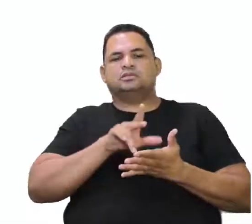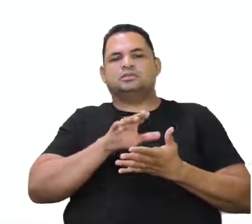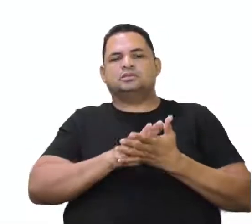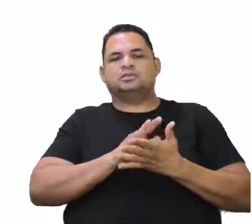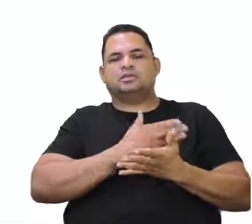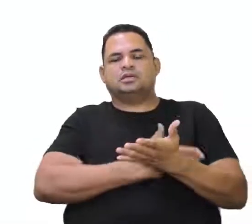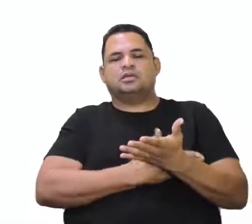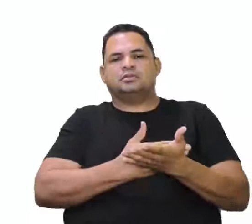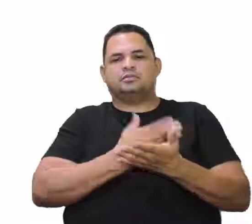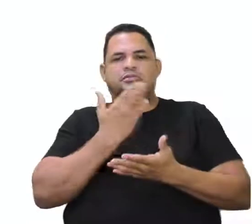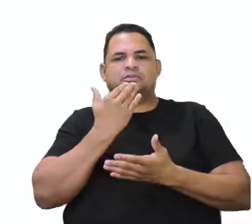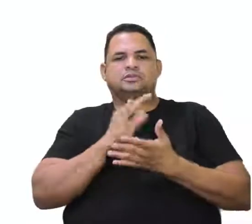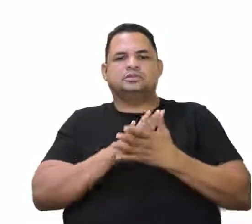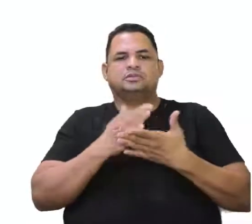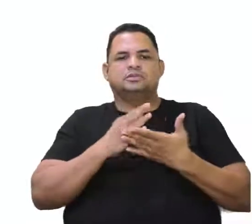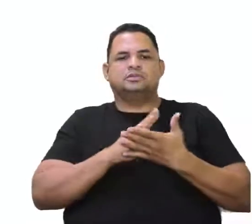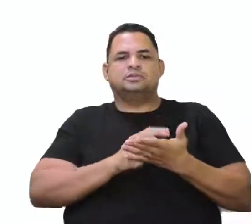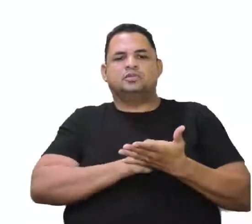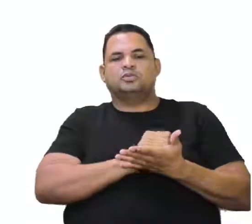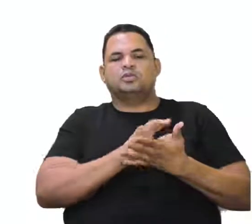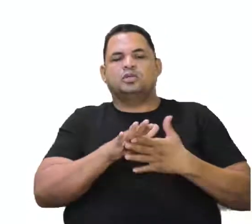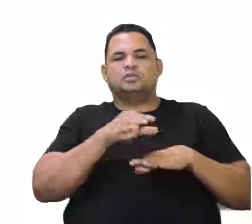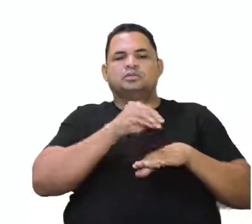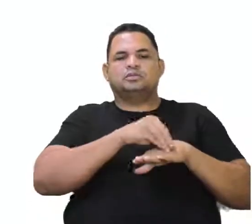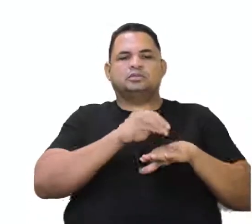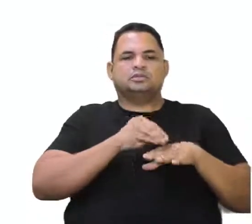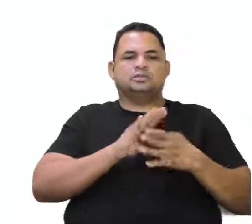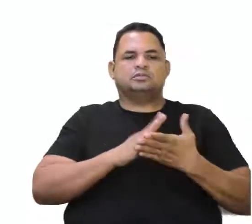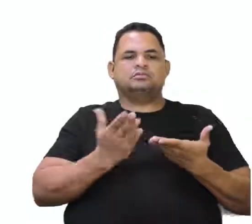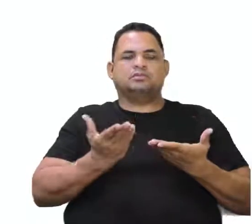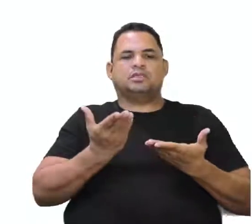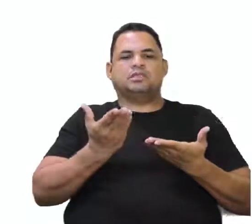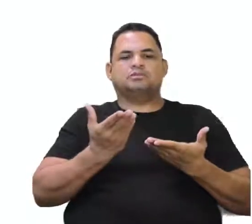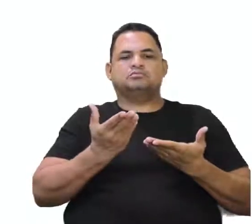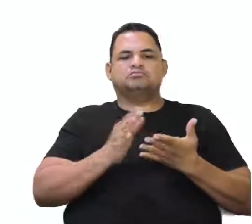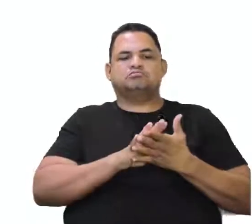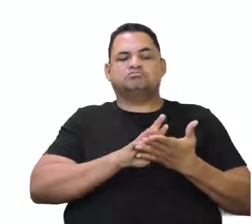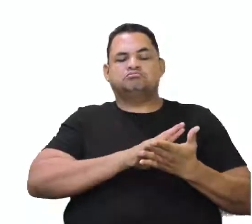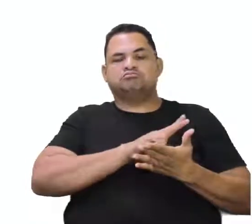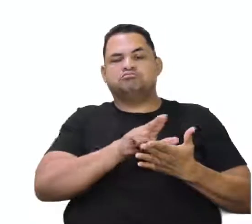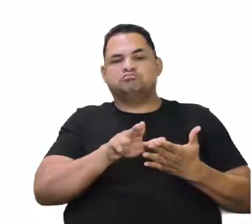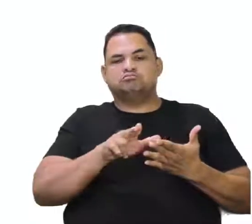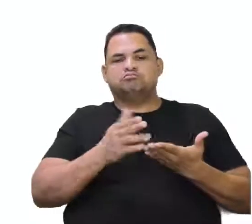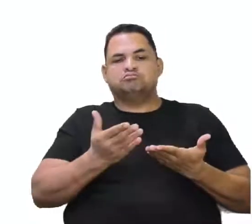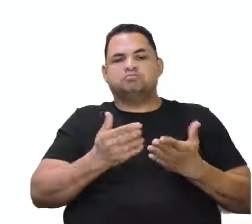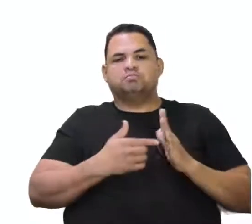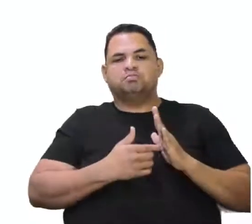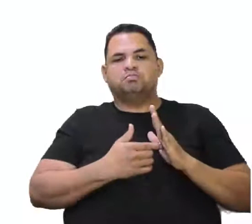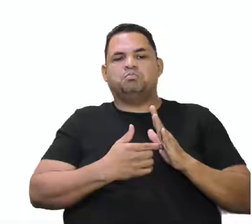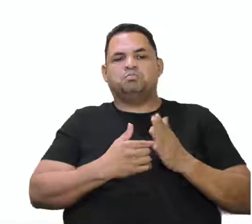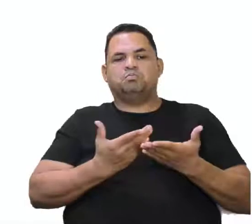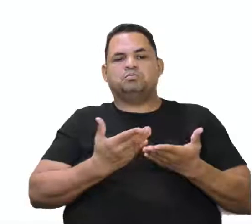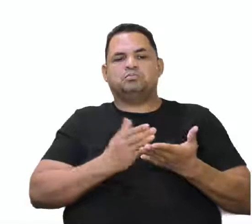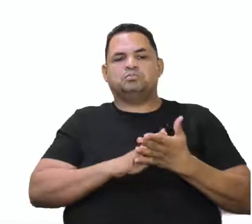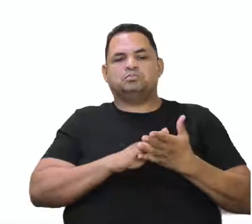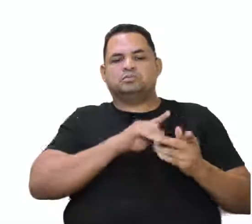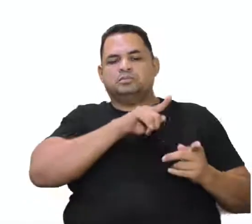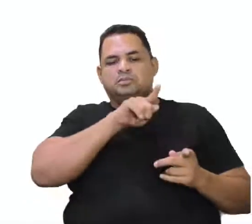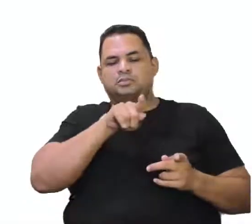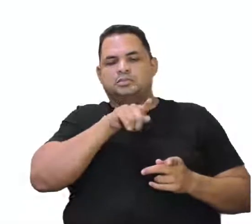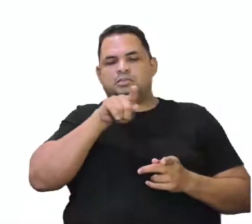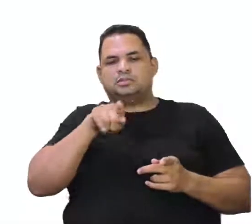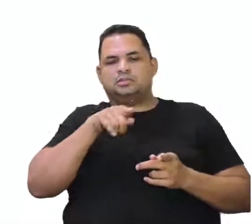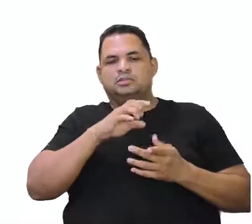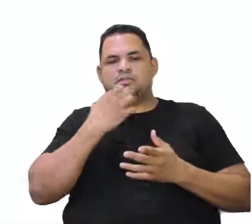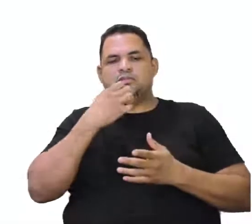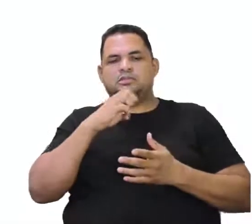alimentares. O nível de nutrição a que pertence um indivíduo ou uma espécie que indica a passagem de energia entre